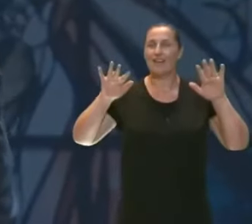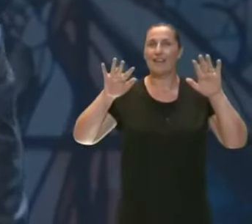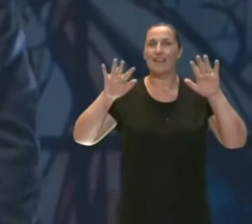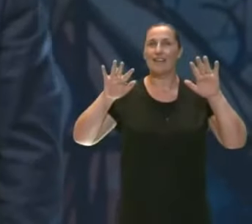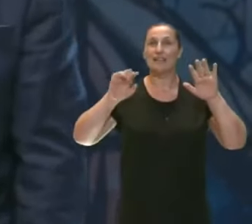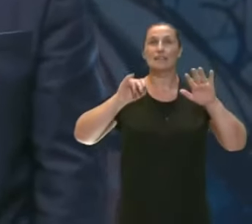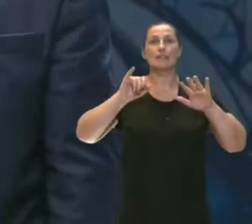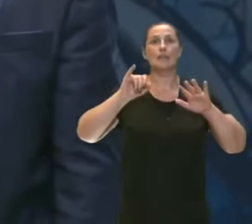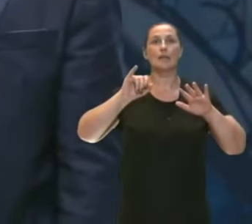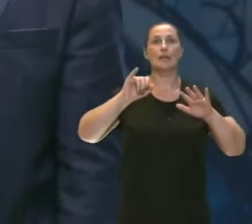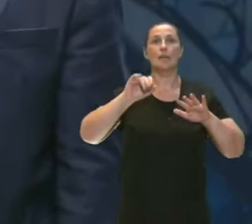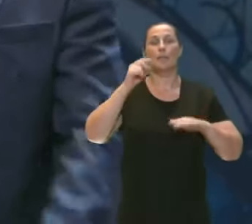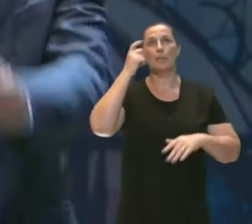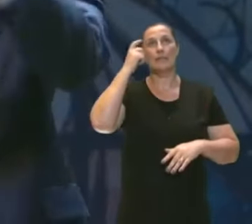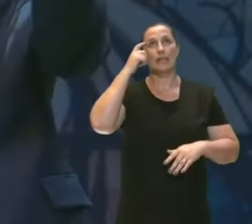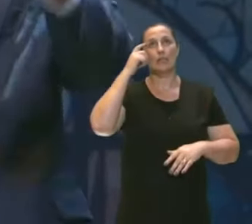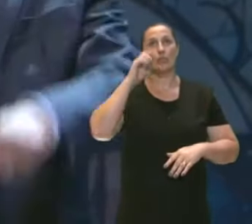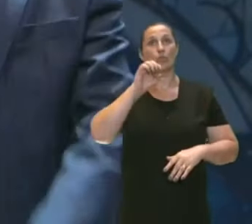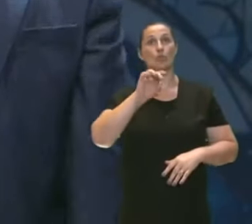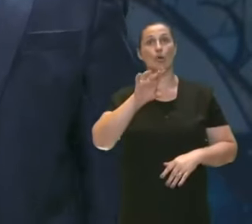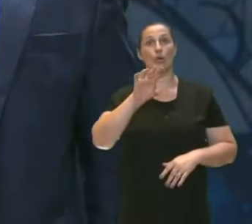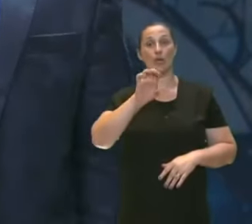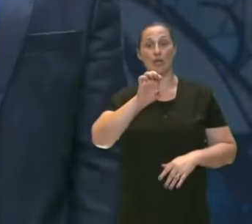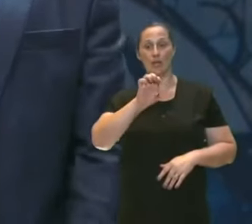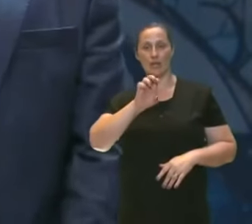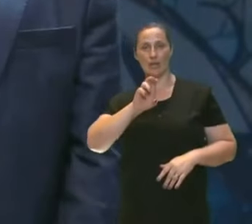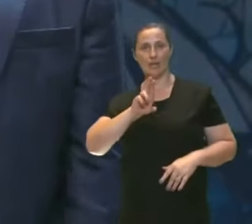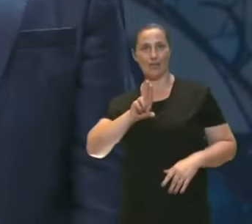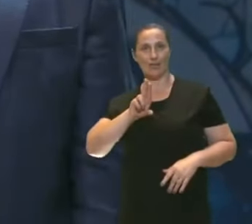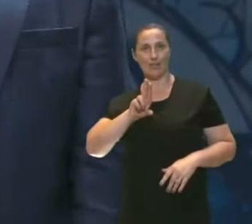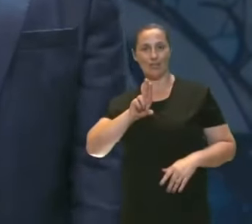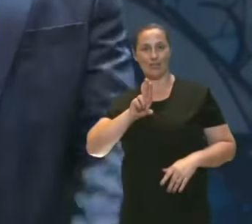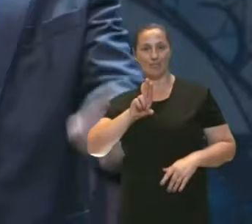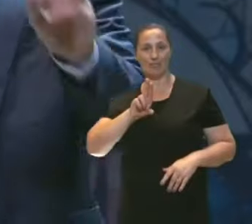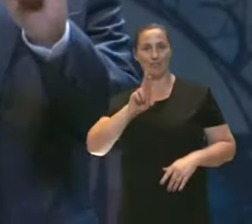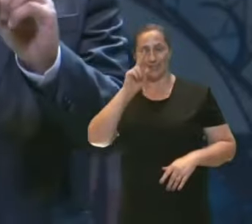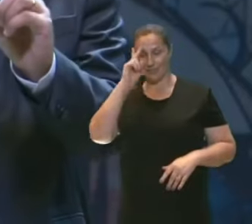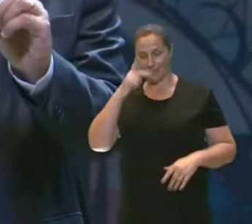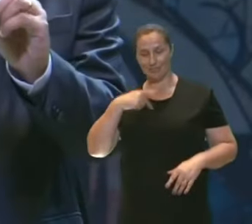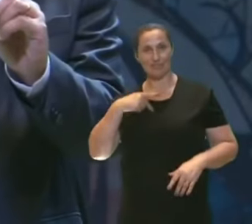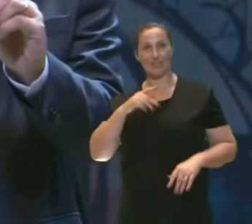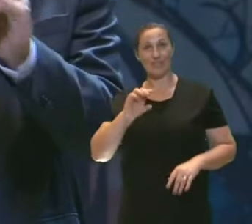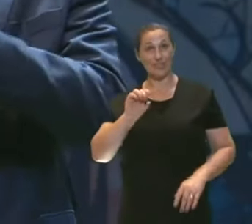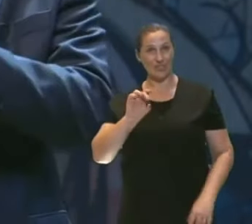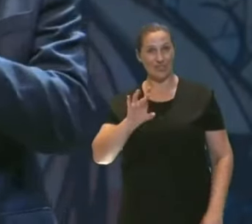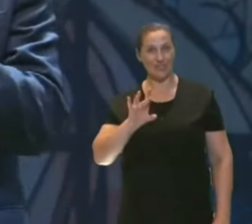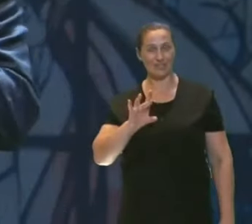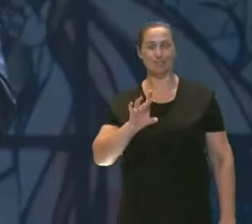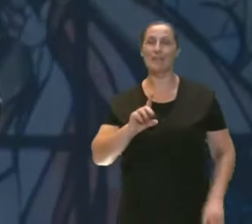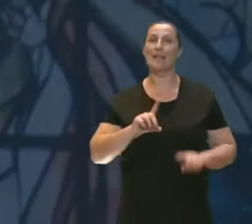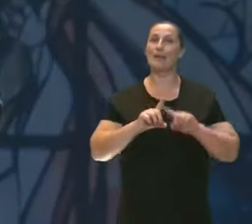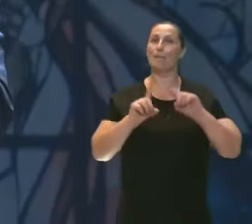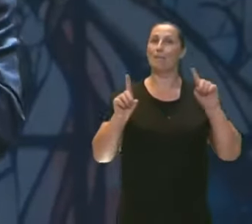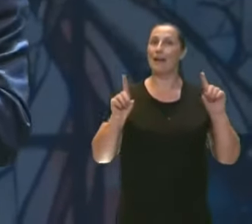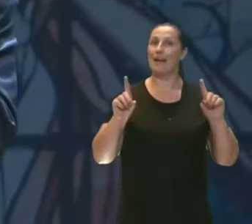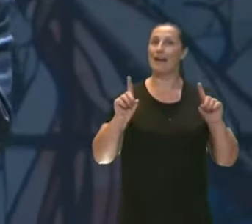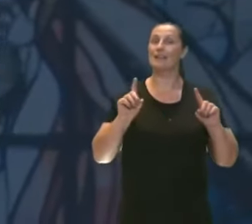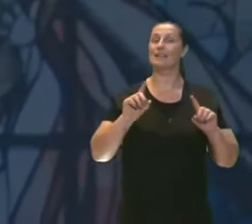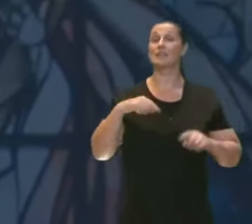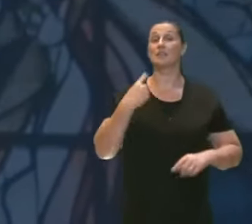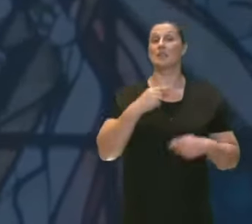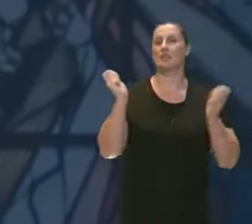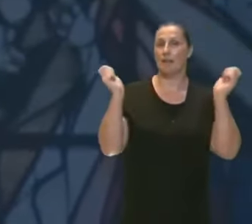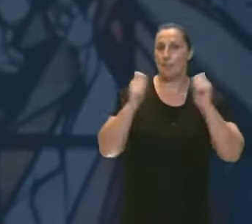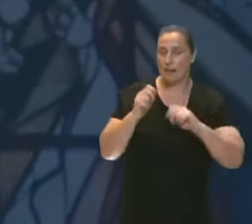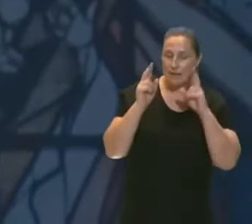estragou. E a vida ficou ruim. Mas quando a gente é capaz de olhar para